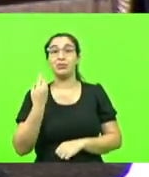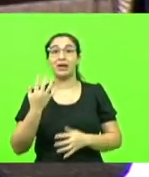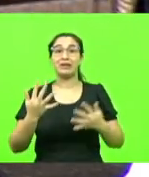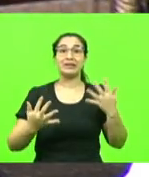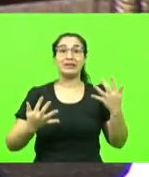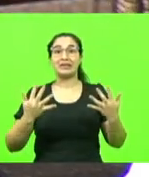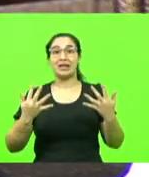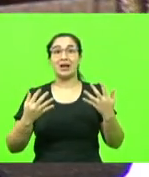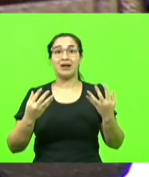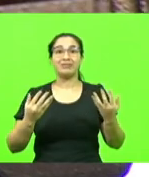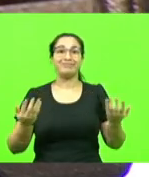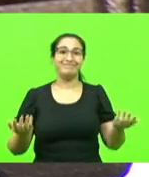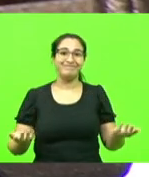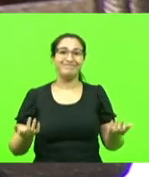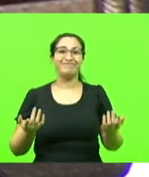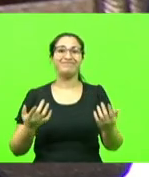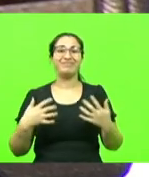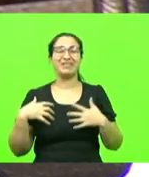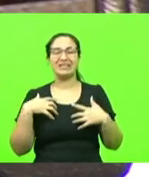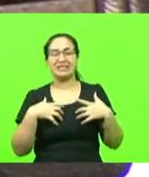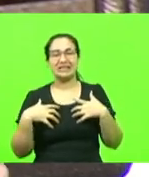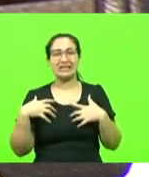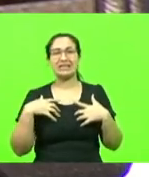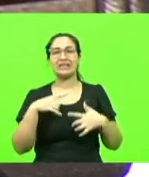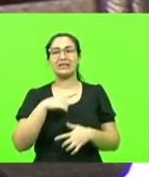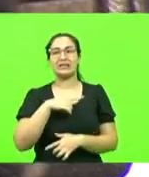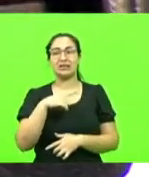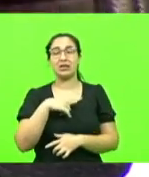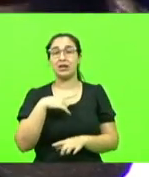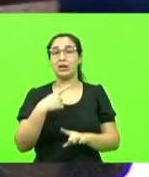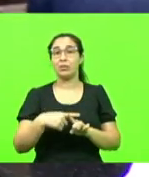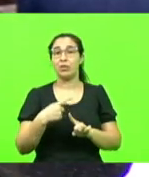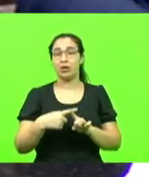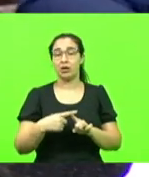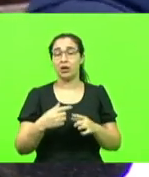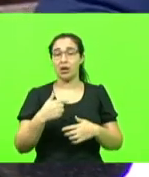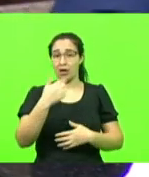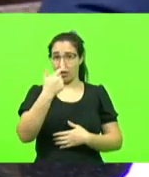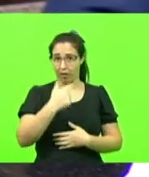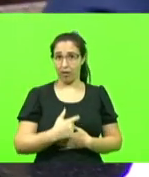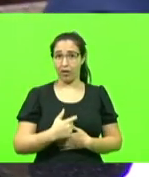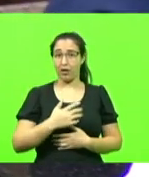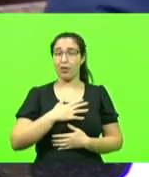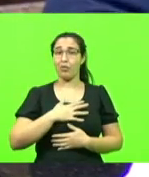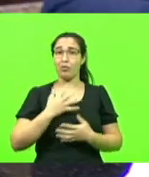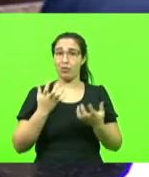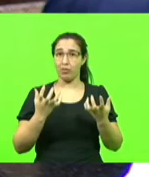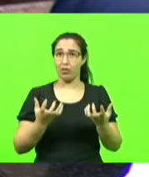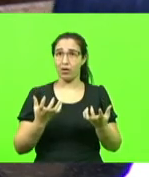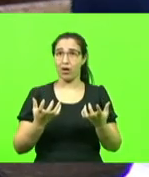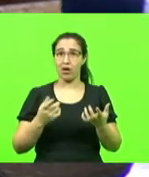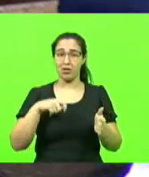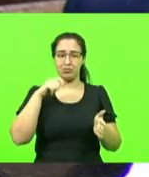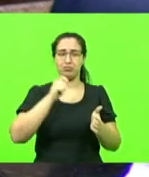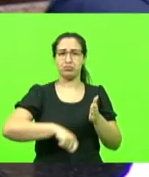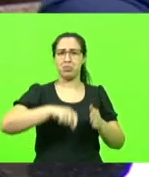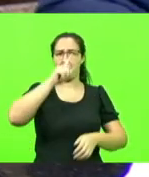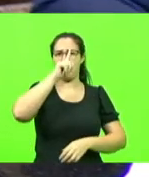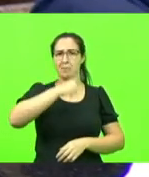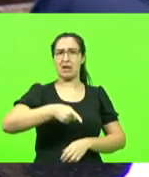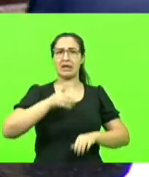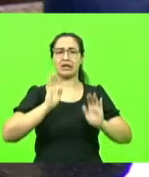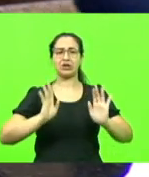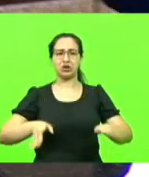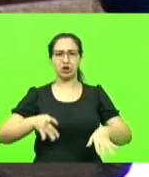muito aflitante, muito angustiante, porque eu gostaria de eu ter a caneta e mandar, neste